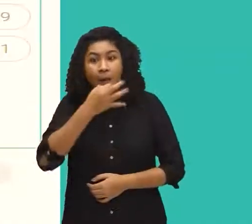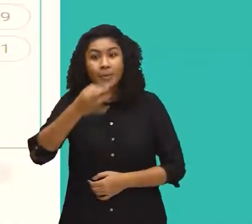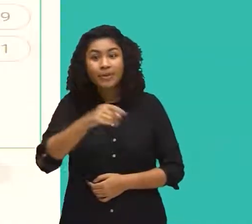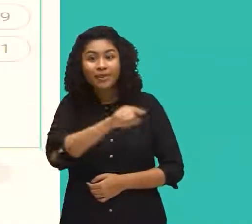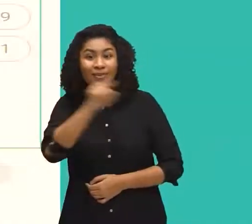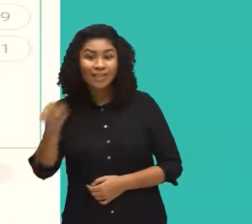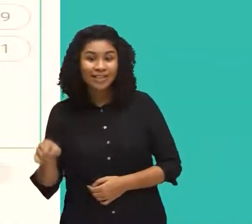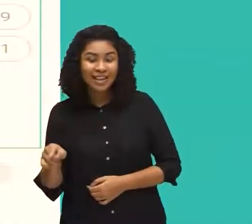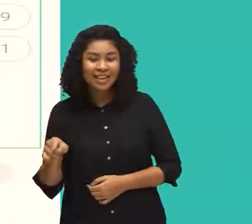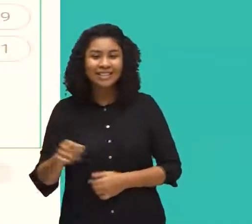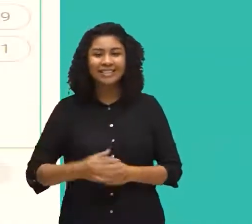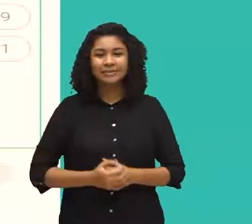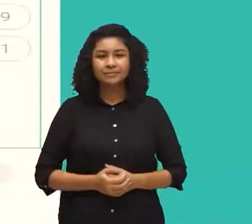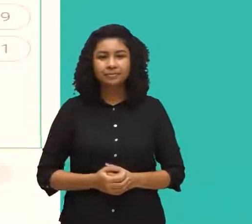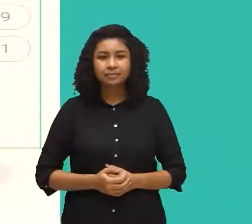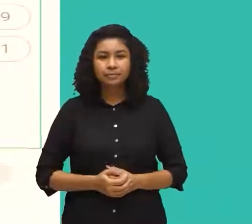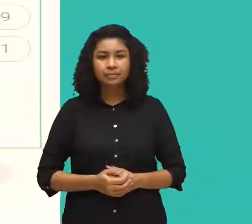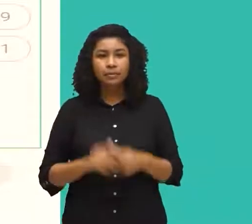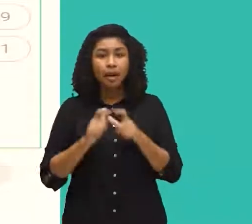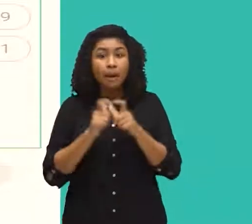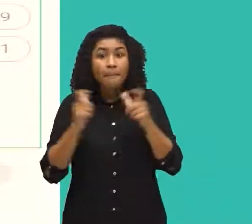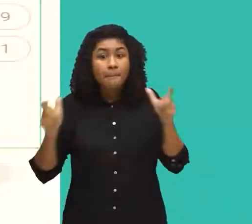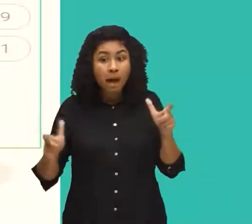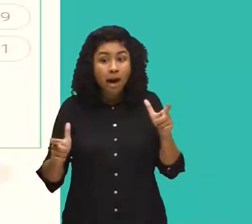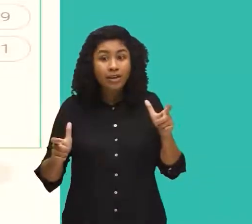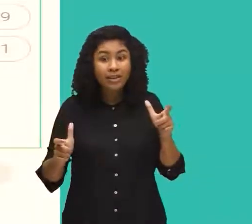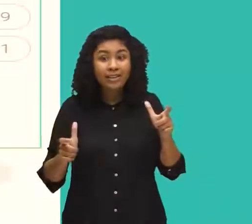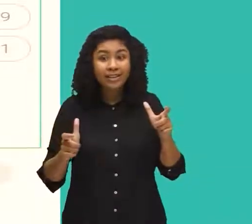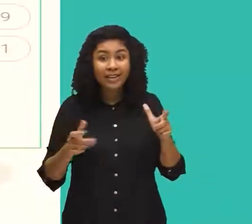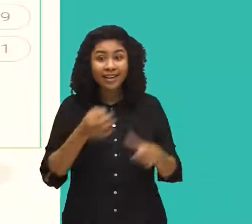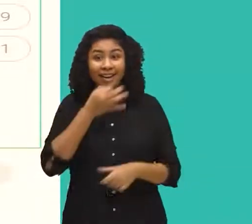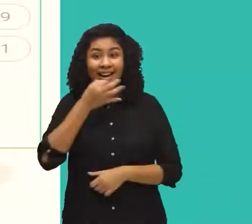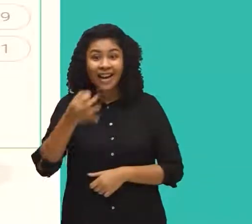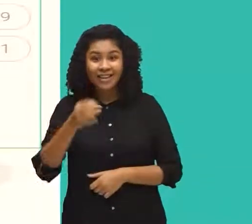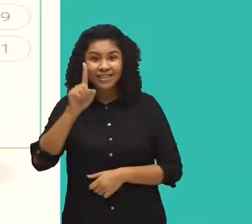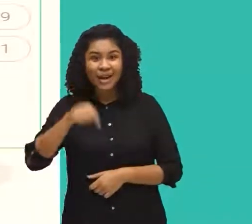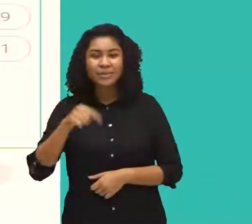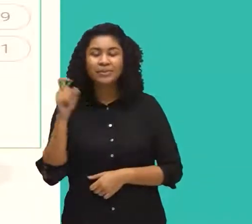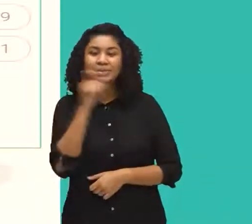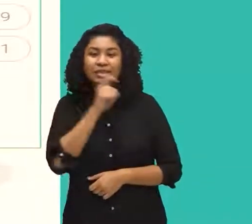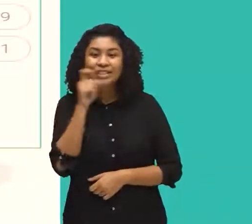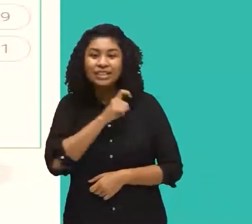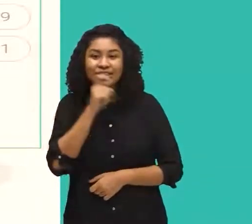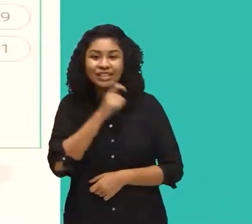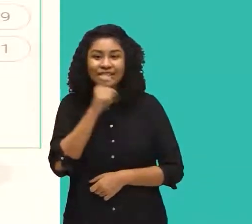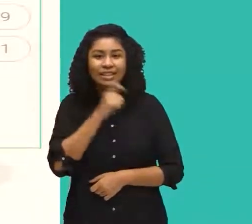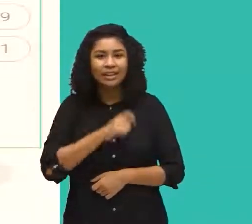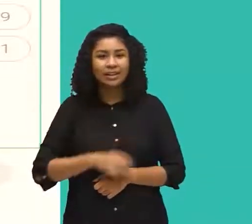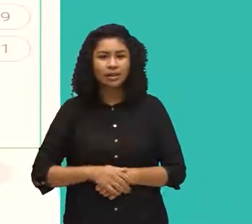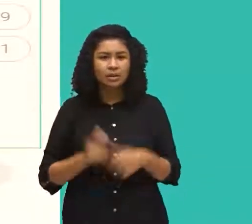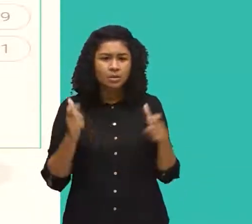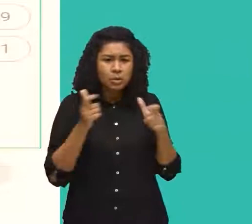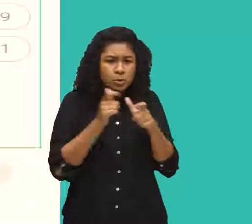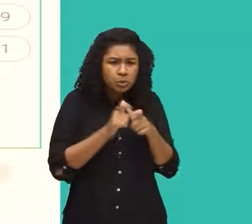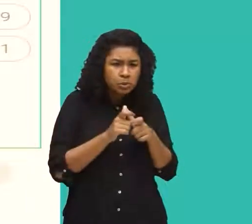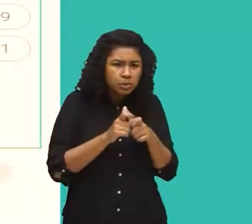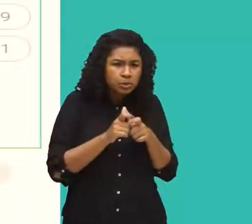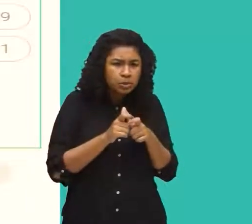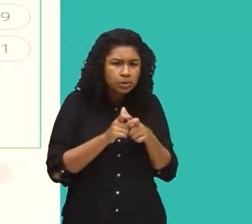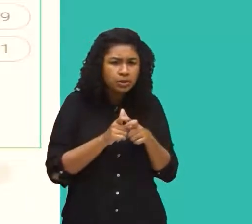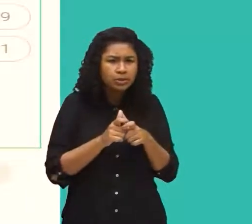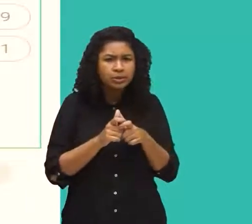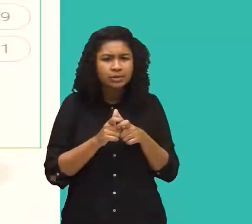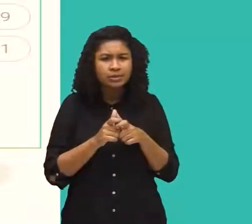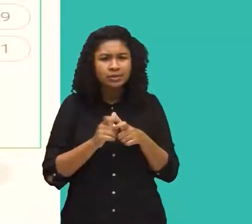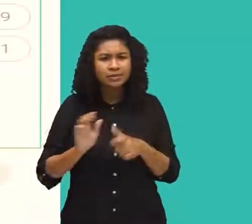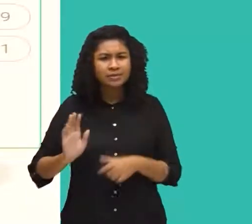tela. A maioria acha que é fake, olha só que legal, gente. E uma minoria está dizendo que é falso, realmente,